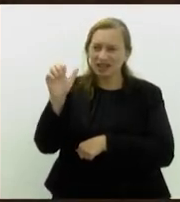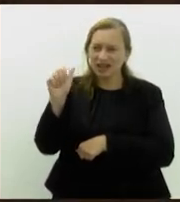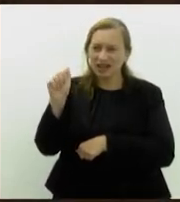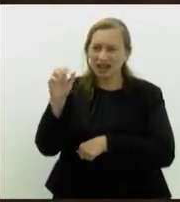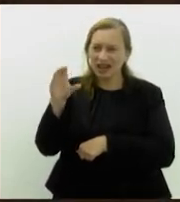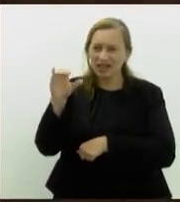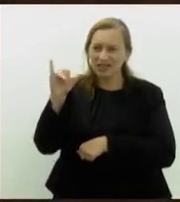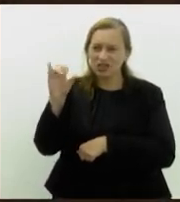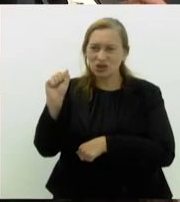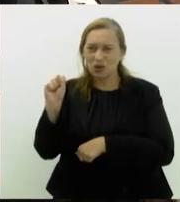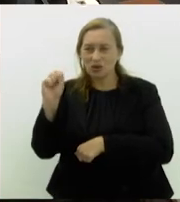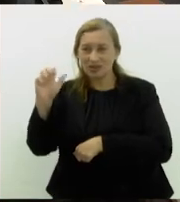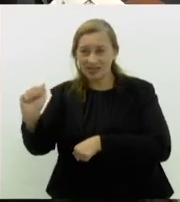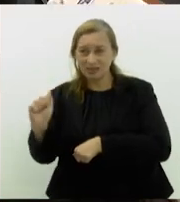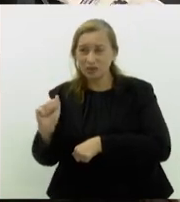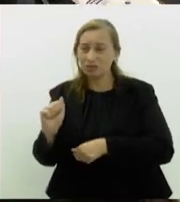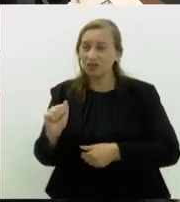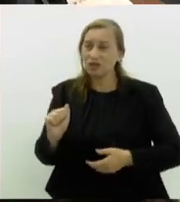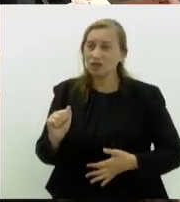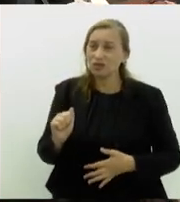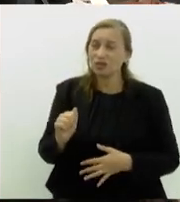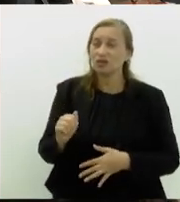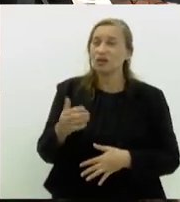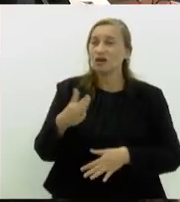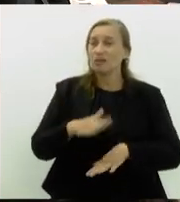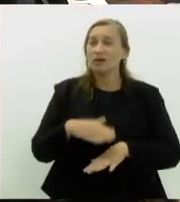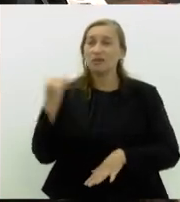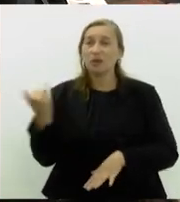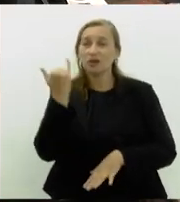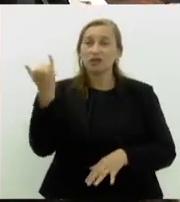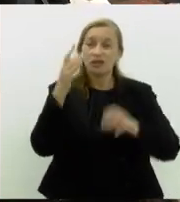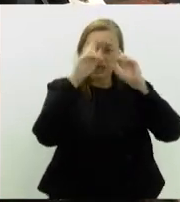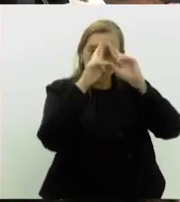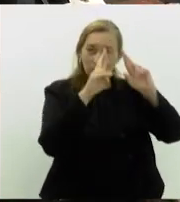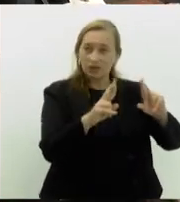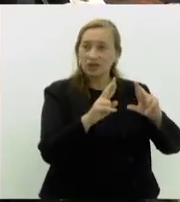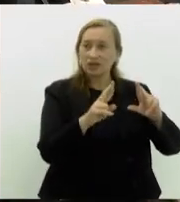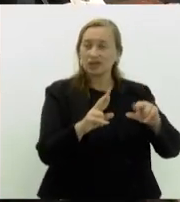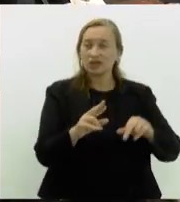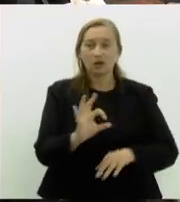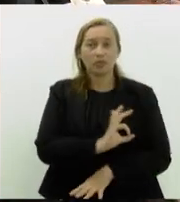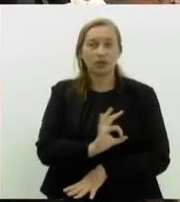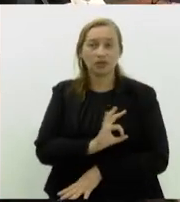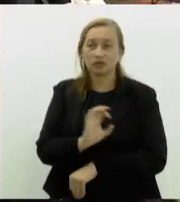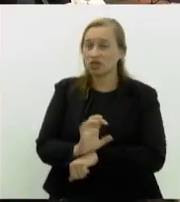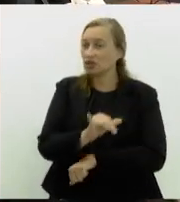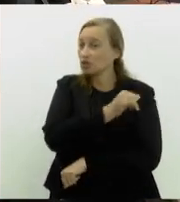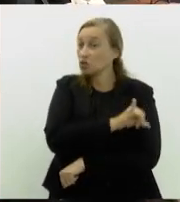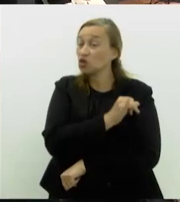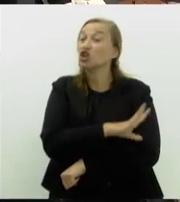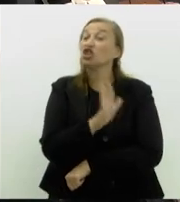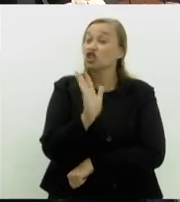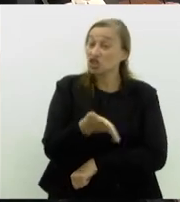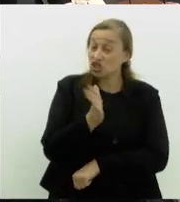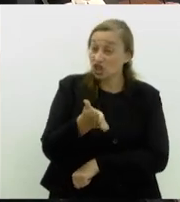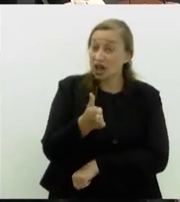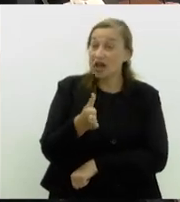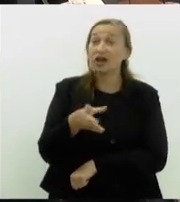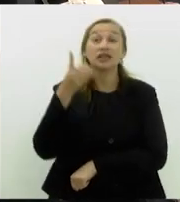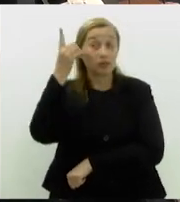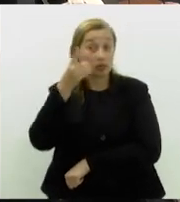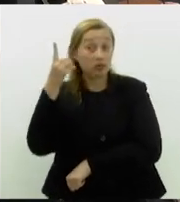mais importantes e respeitadas da política do Estado do Rio de Janeiro. Uma pessoa que foi deputado por 3